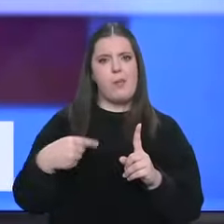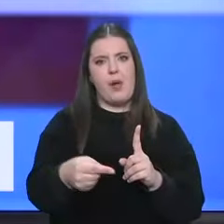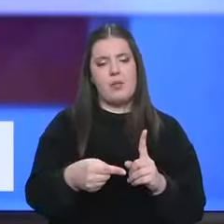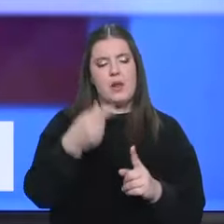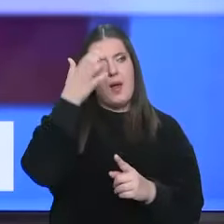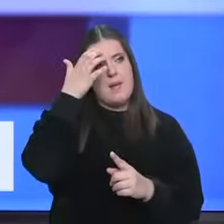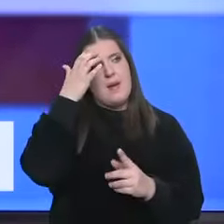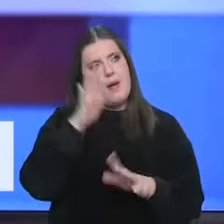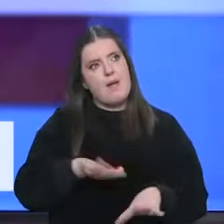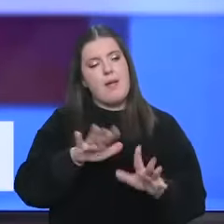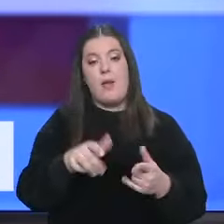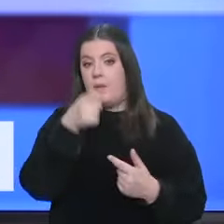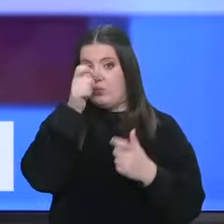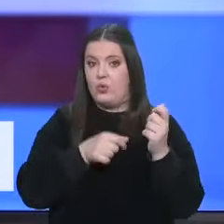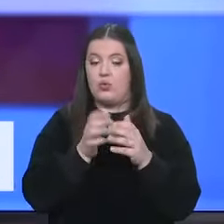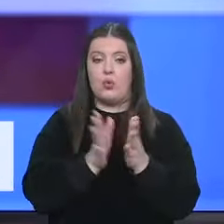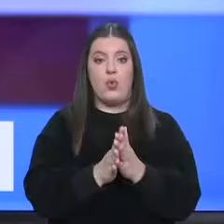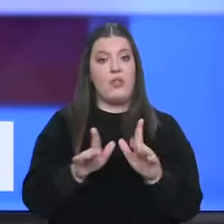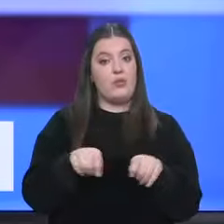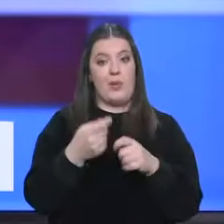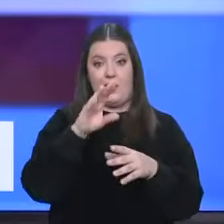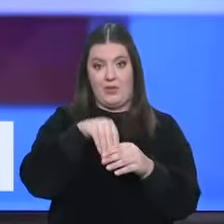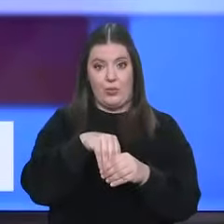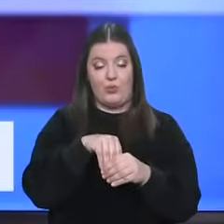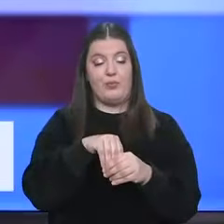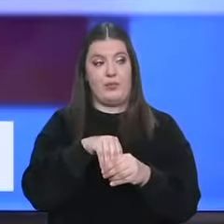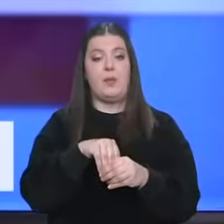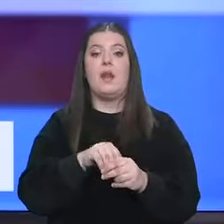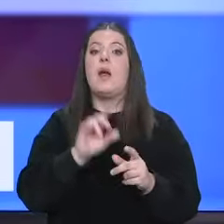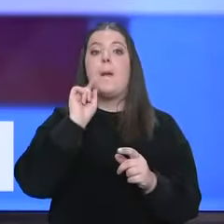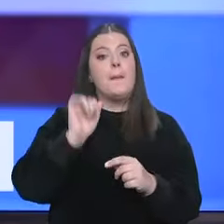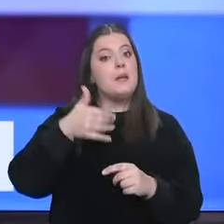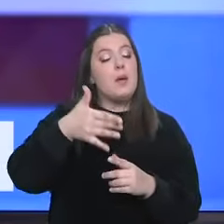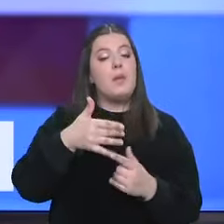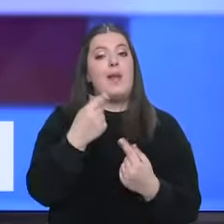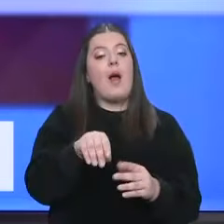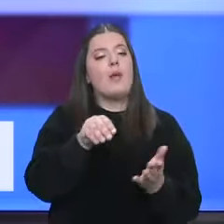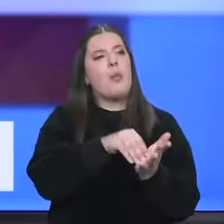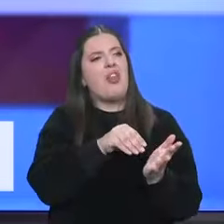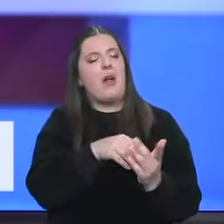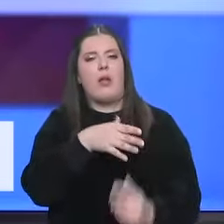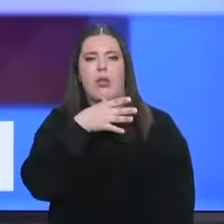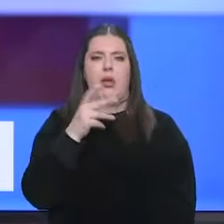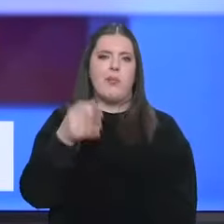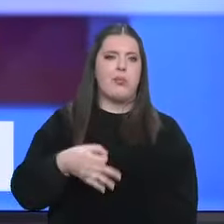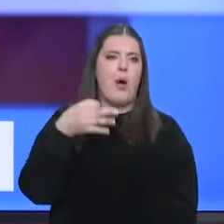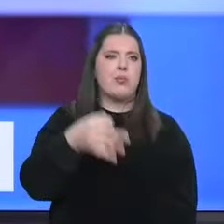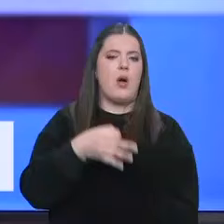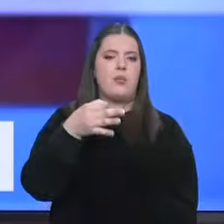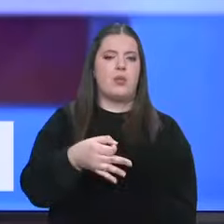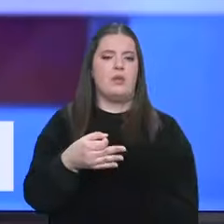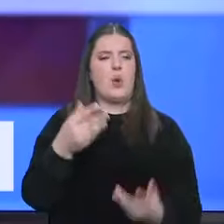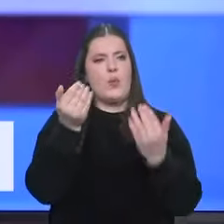fria e serenidade por parte de todos os partidos eh ainda por cima num momento em que existe comentário permanente e ciclos noticiosos muito